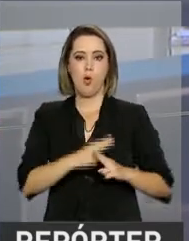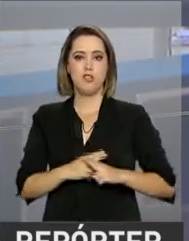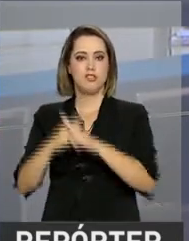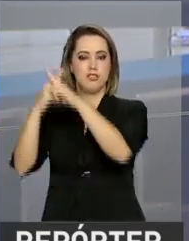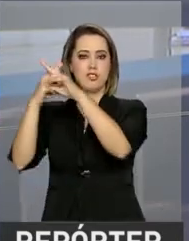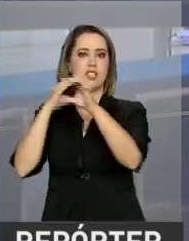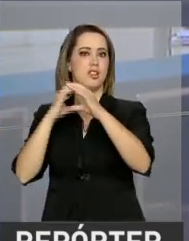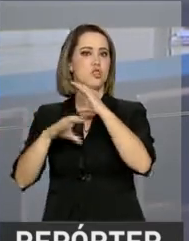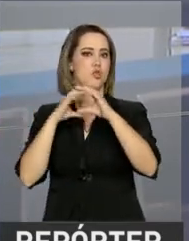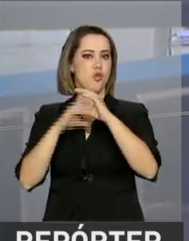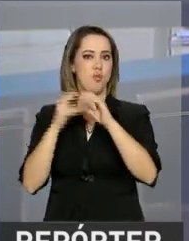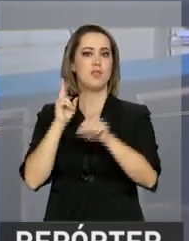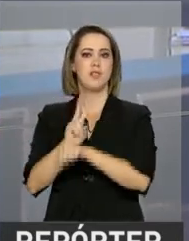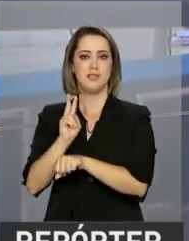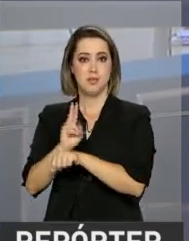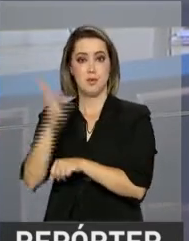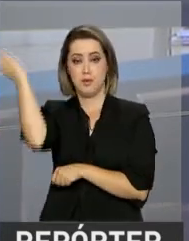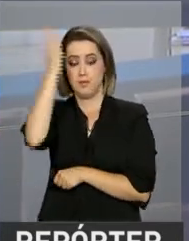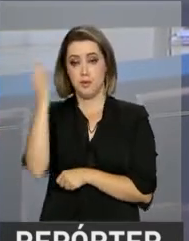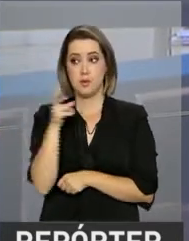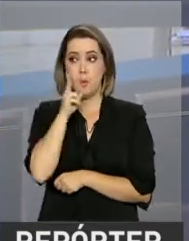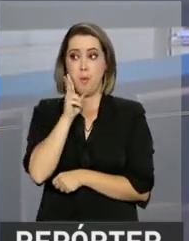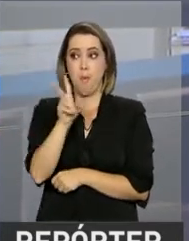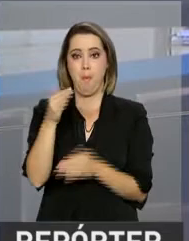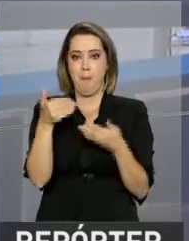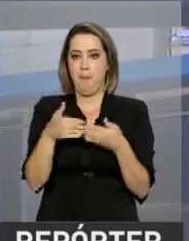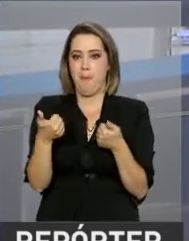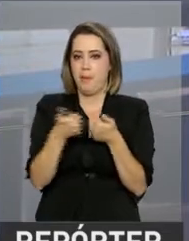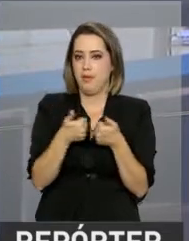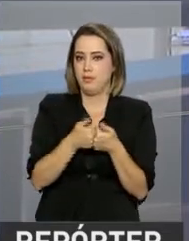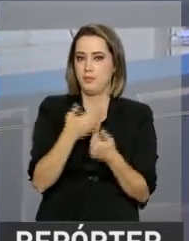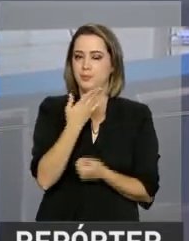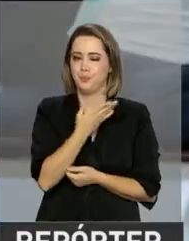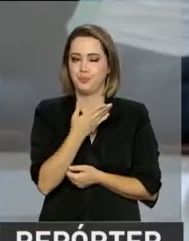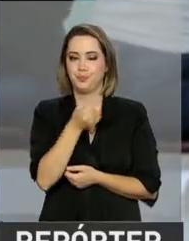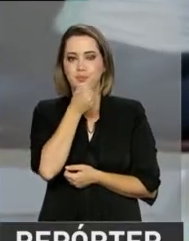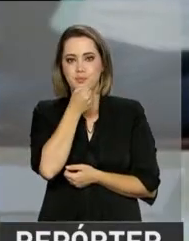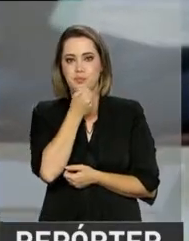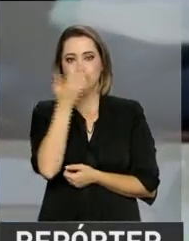do Brasil. O repórter José Luiz Filho acompanhou de perto essa história.